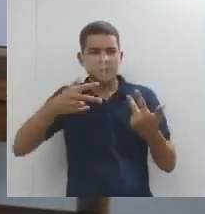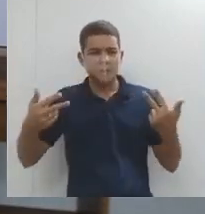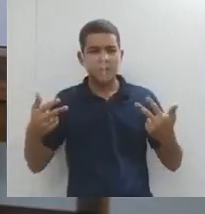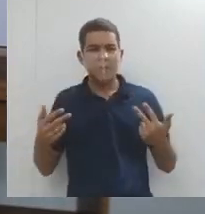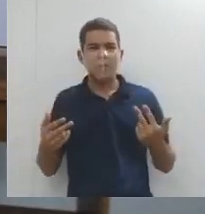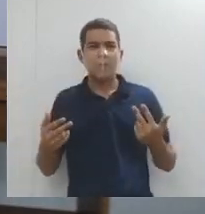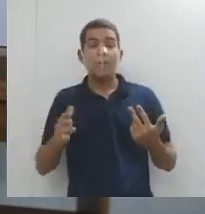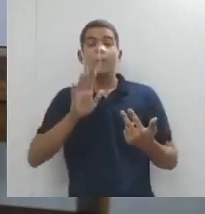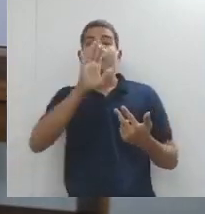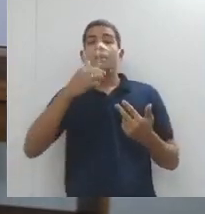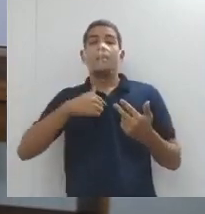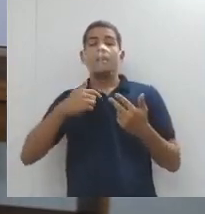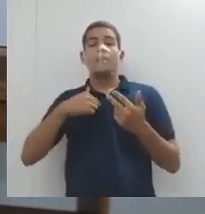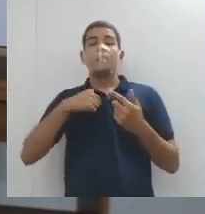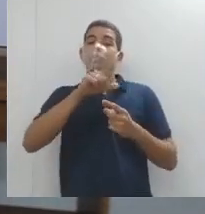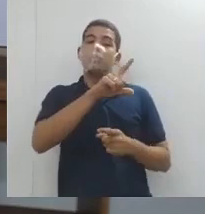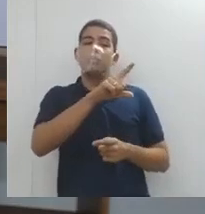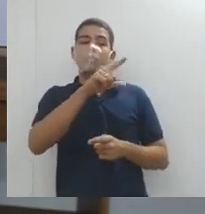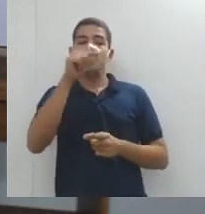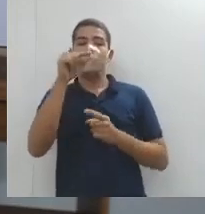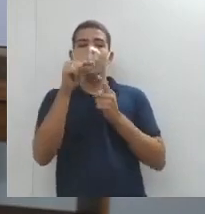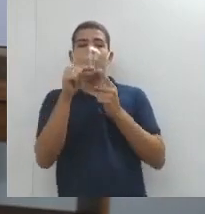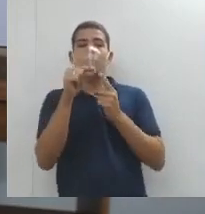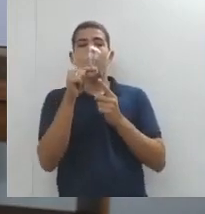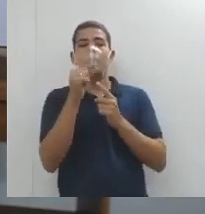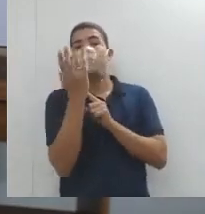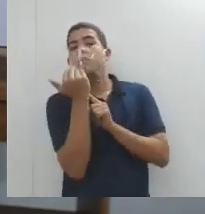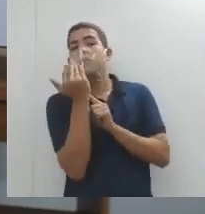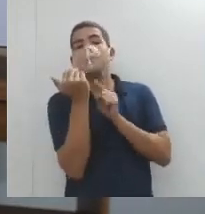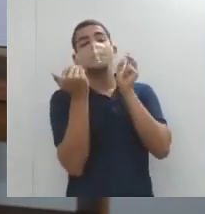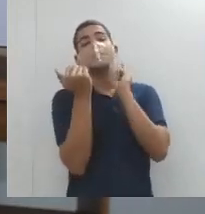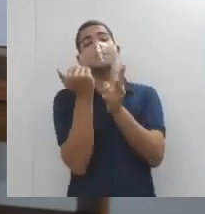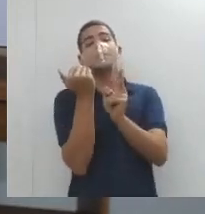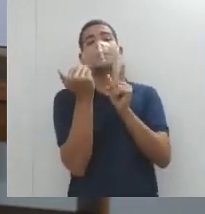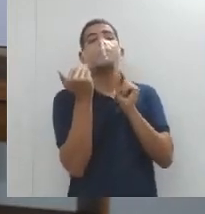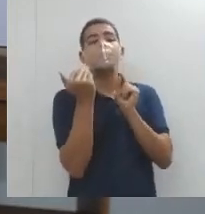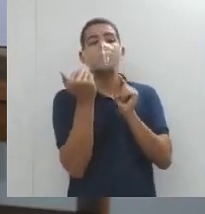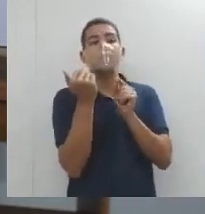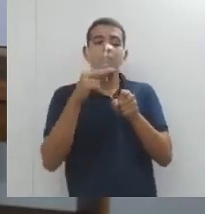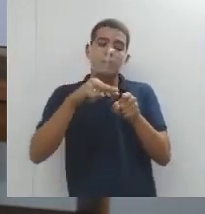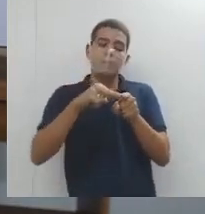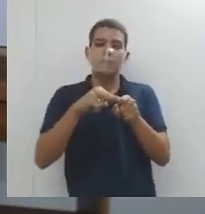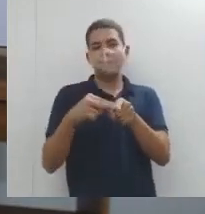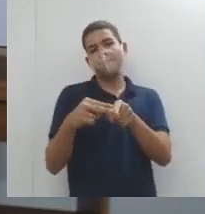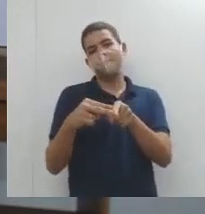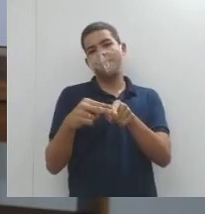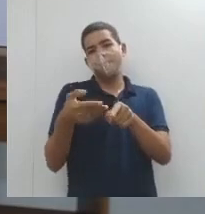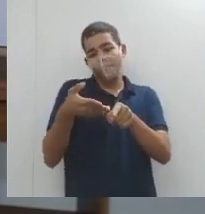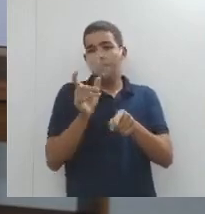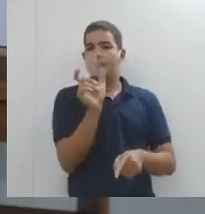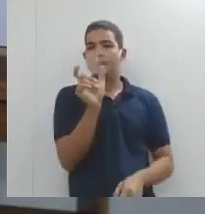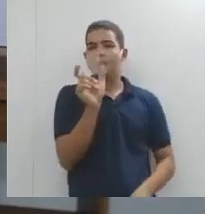aí eu especifiquei o que é que ela sempre come com essa palavra pizza.